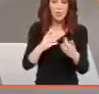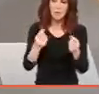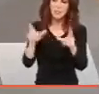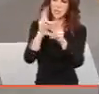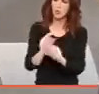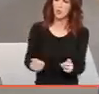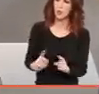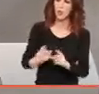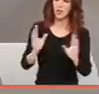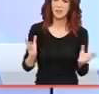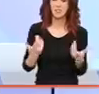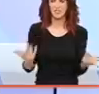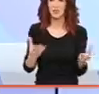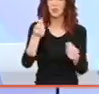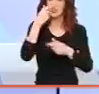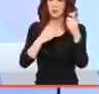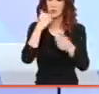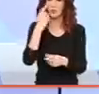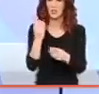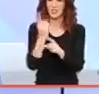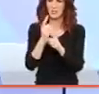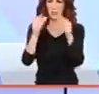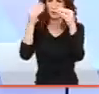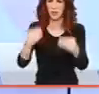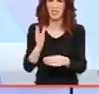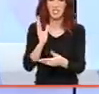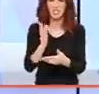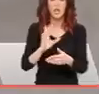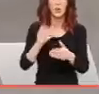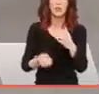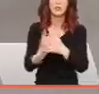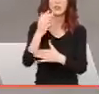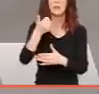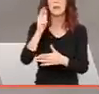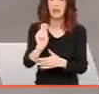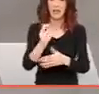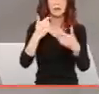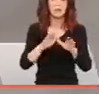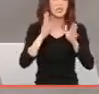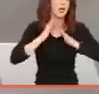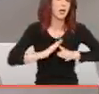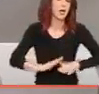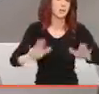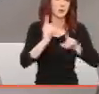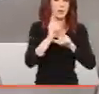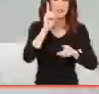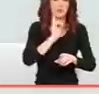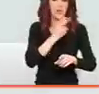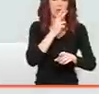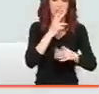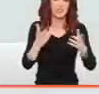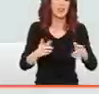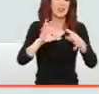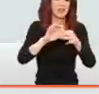esta coisa de aglomerar num só local, muita gente feia, já tinha sido inventada quando se criou o Bloco de Esquerda. Mas descansem porque estas medonhas não têm